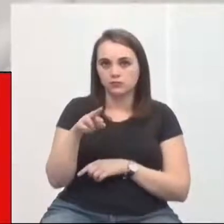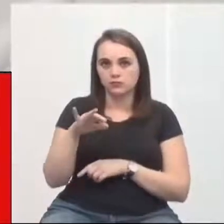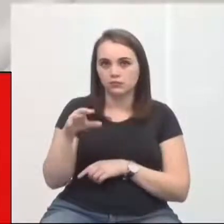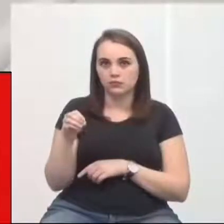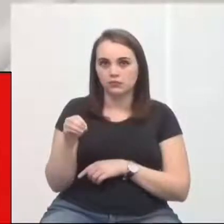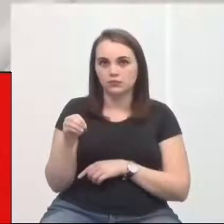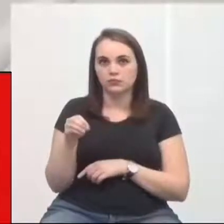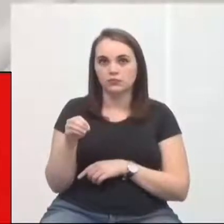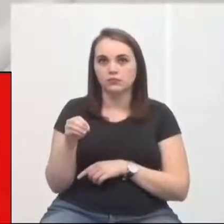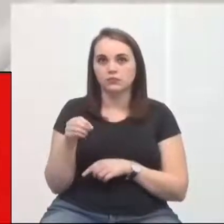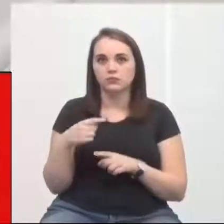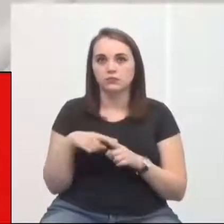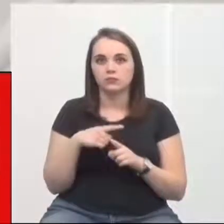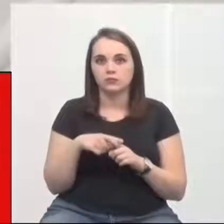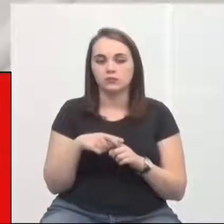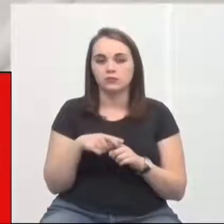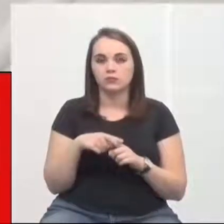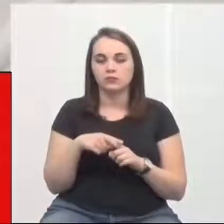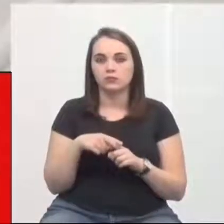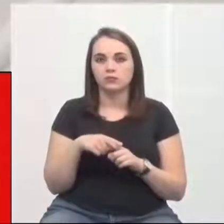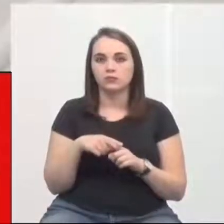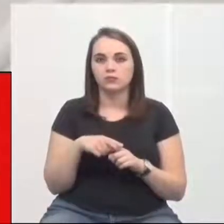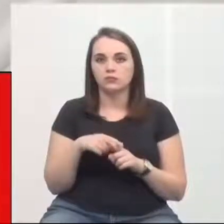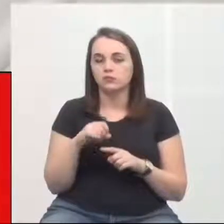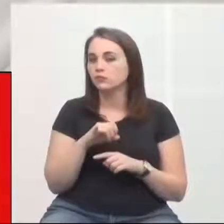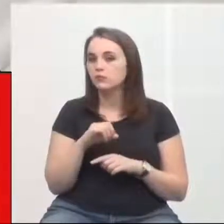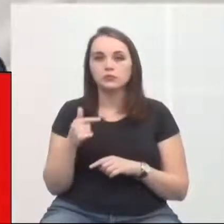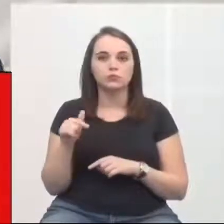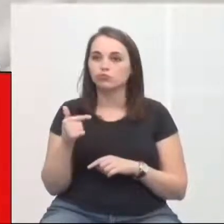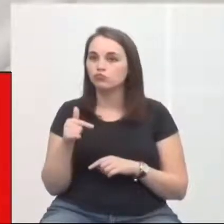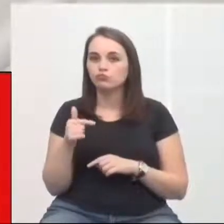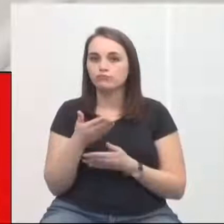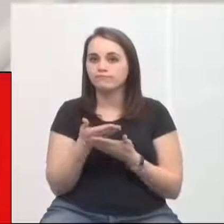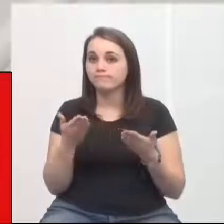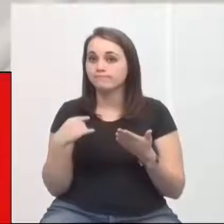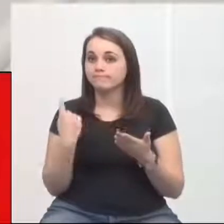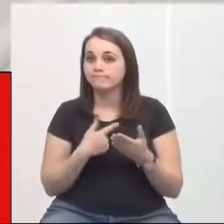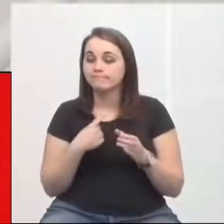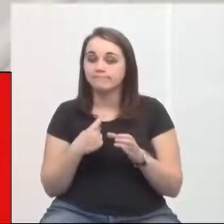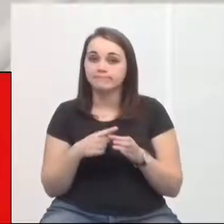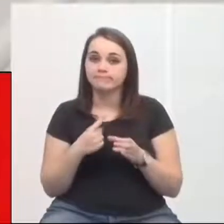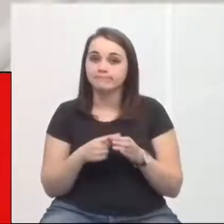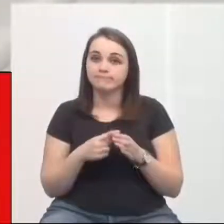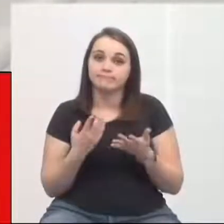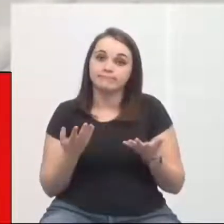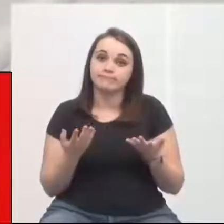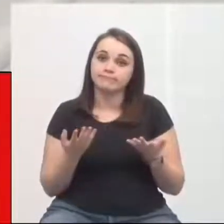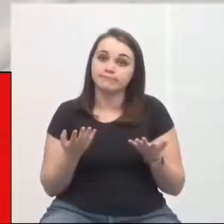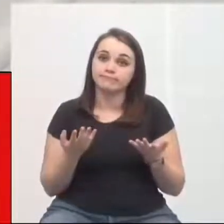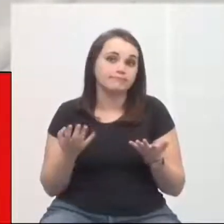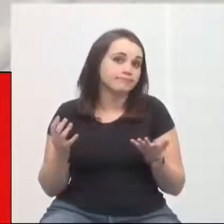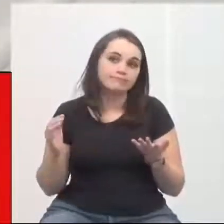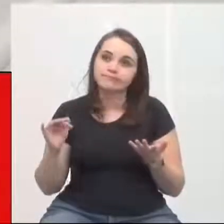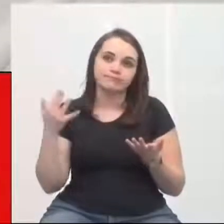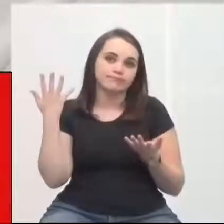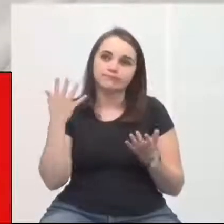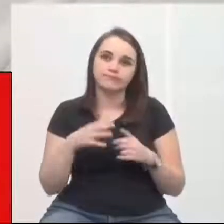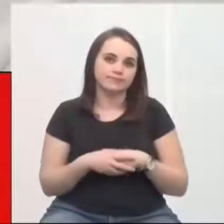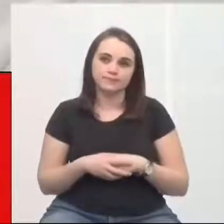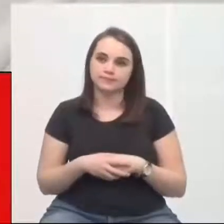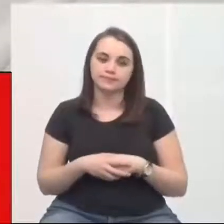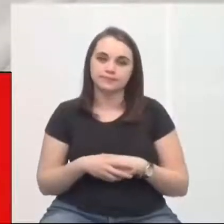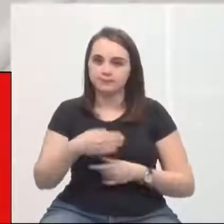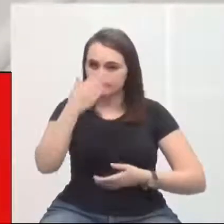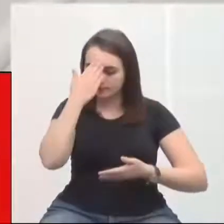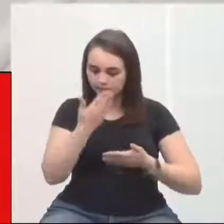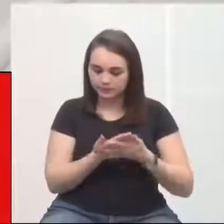Porque sem os funcionários do pátio, a nossa cidade ela não gira. Não gira, eu